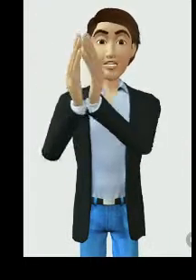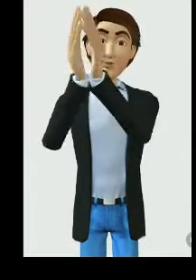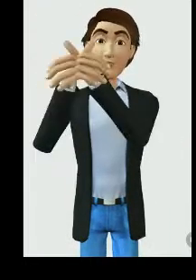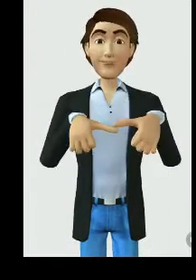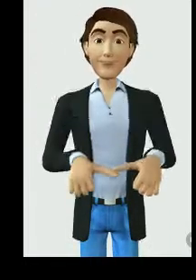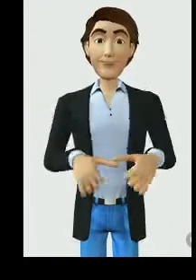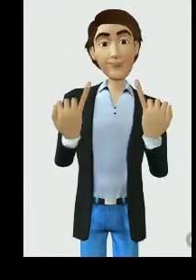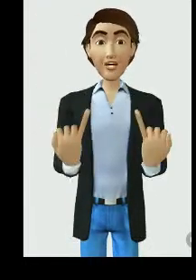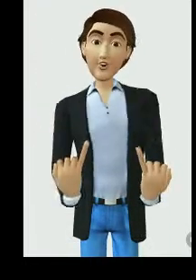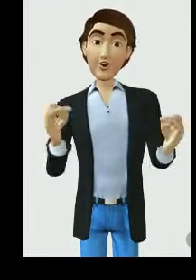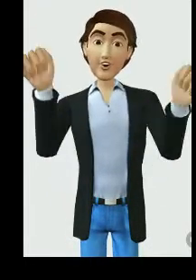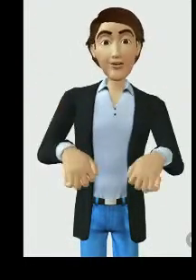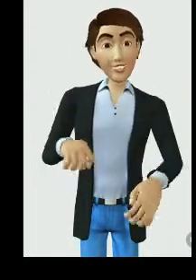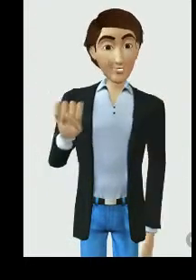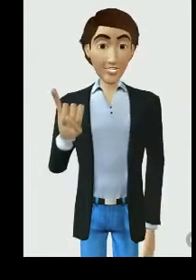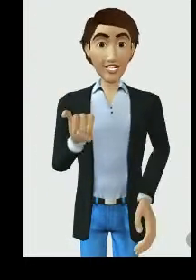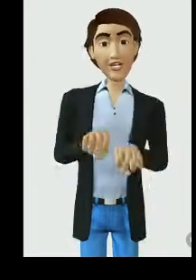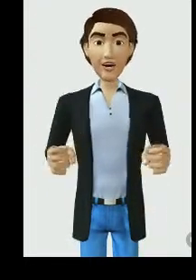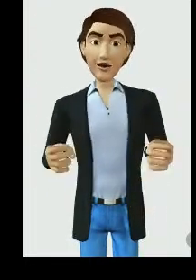quebrar devido ao aquecimento.